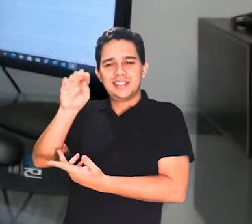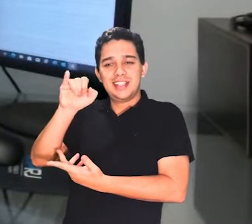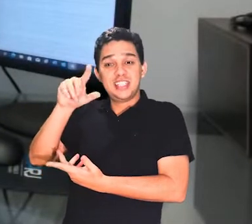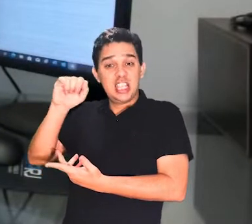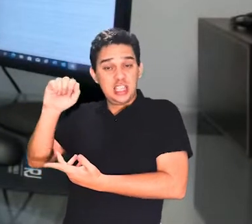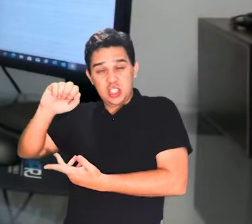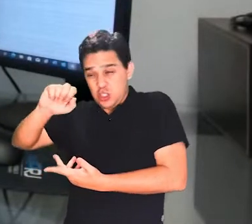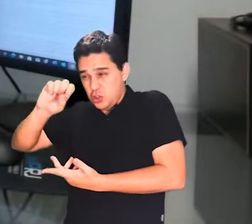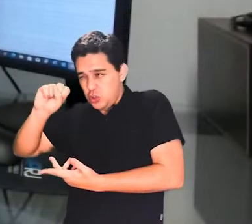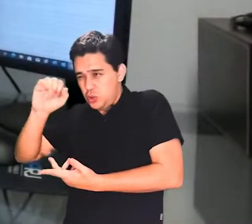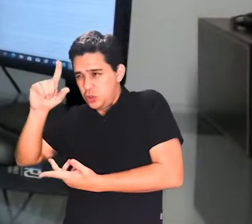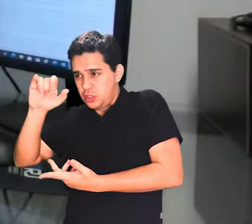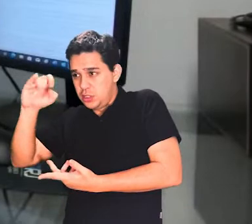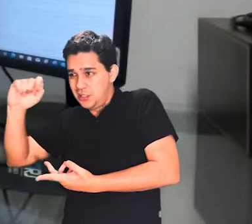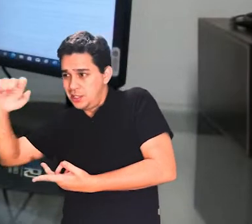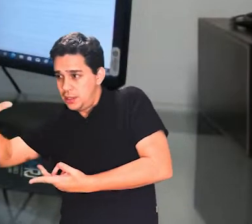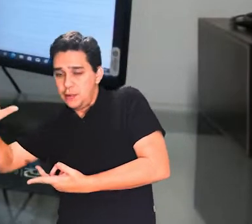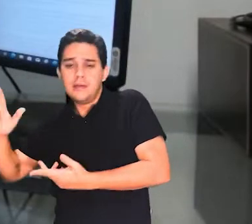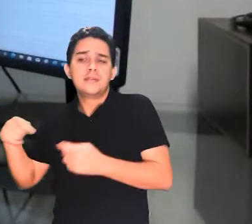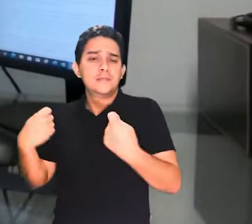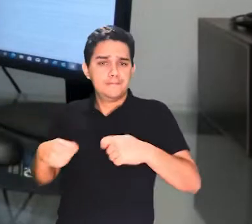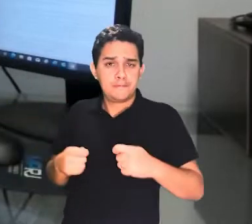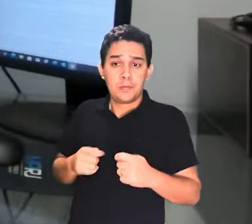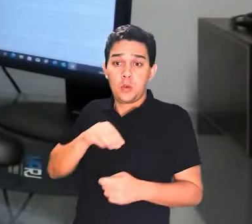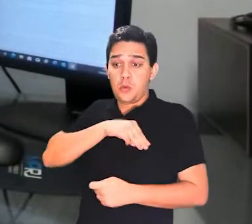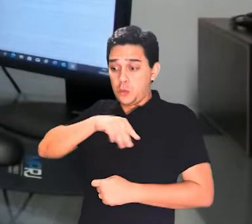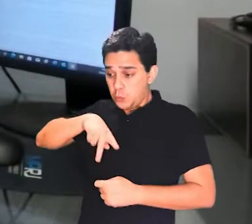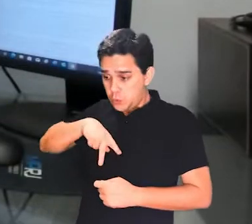dedicar à estruturação dessas duas redes